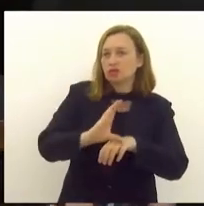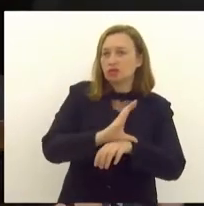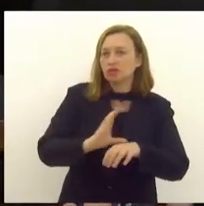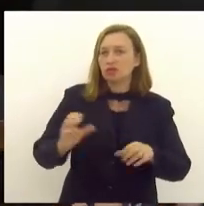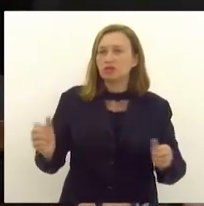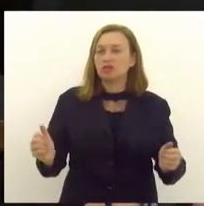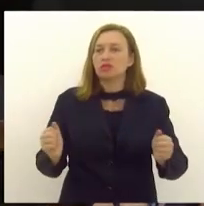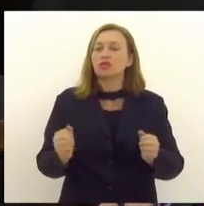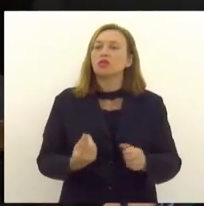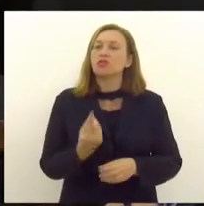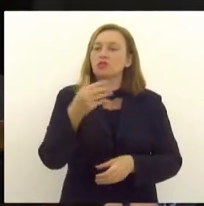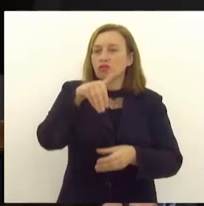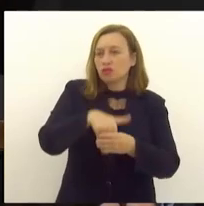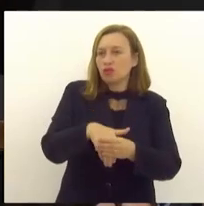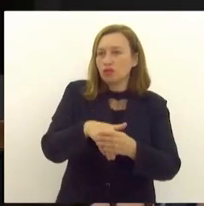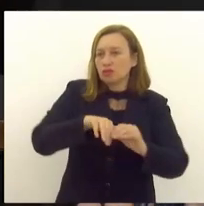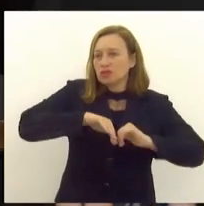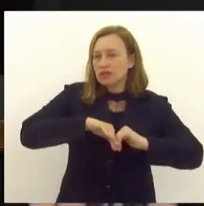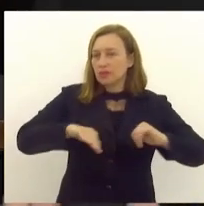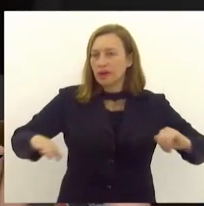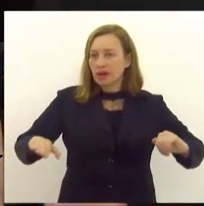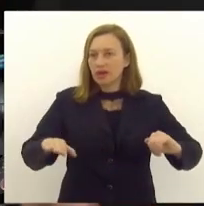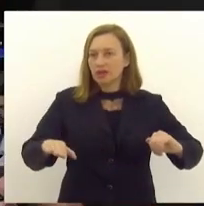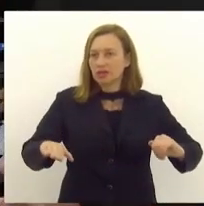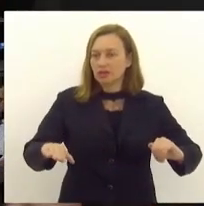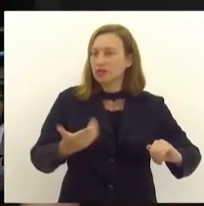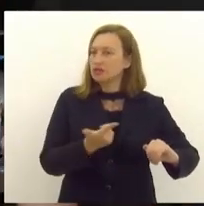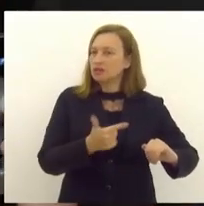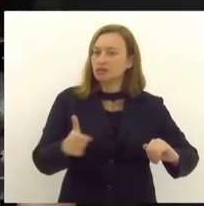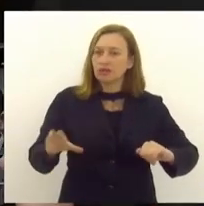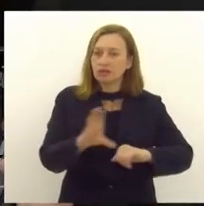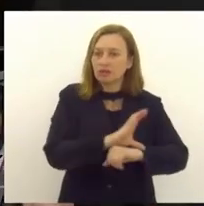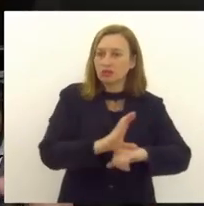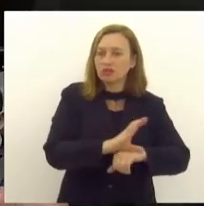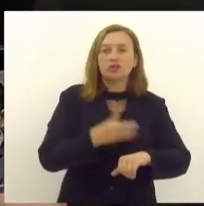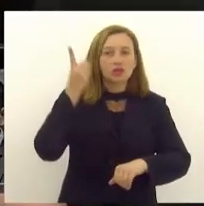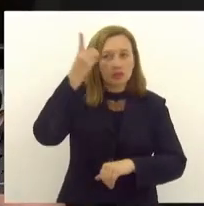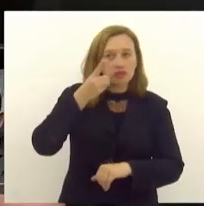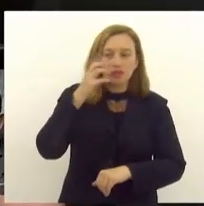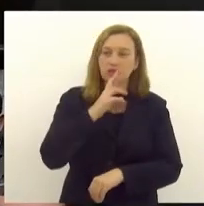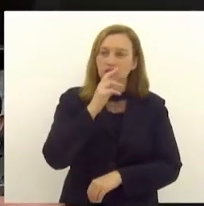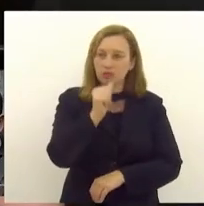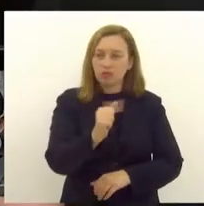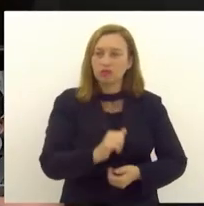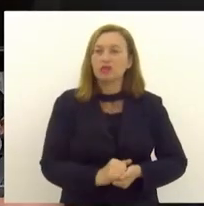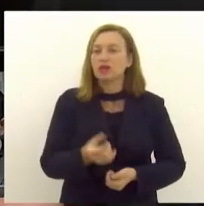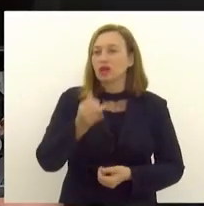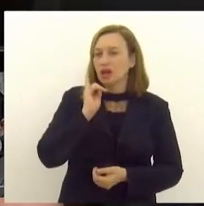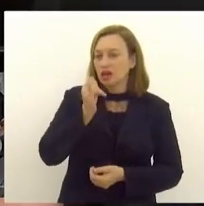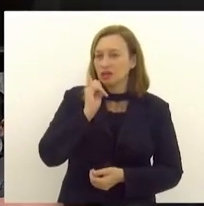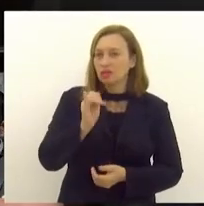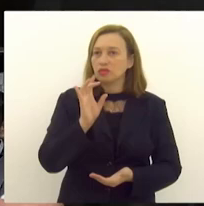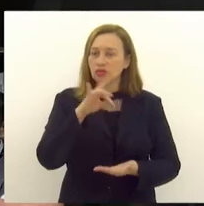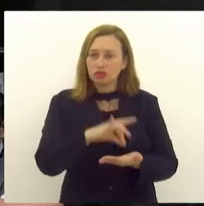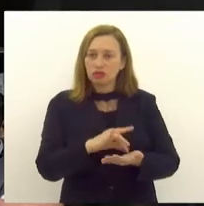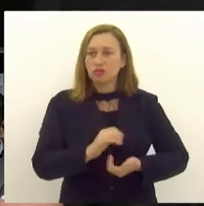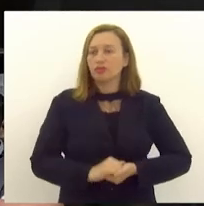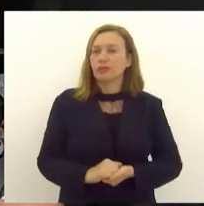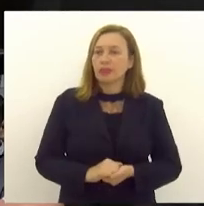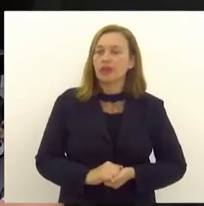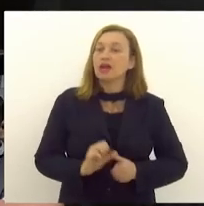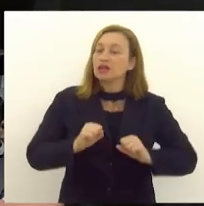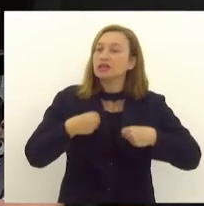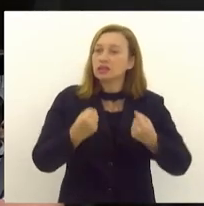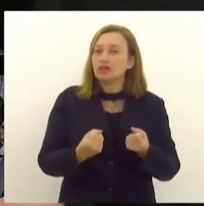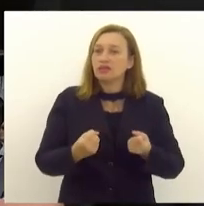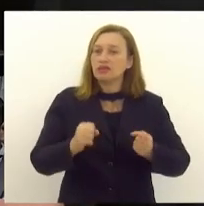com voto em separado pela inconstitucionalidade Deputado Rodrigo Amorim relator original de